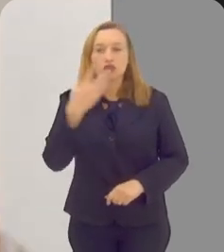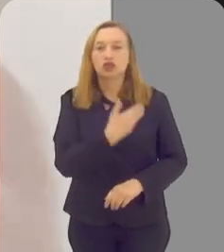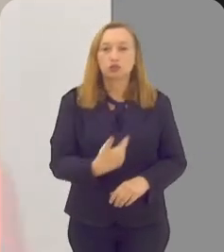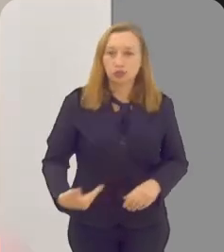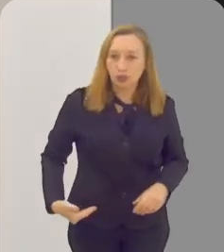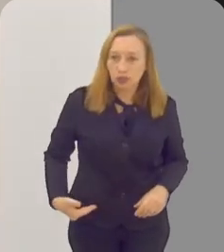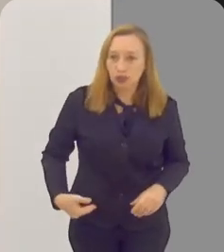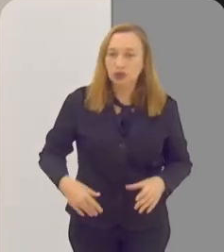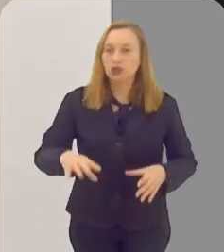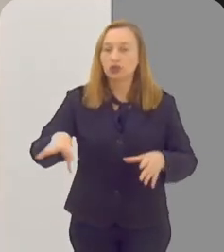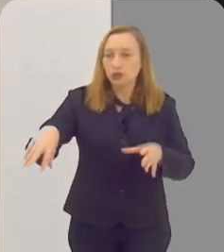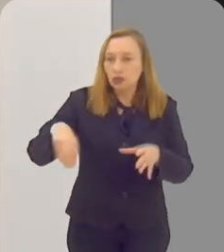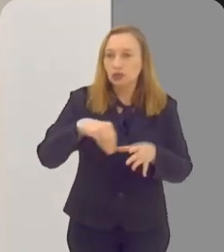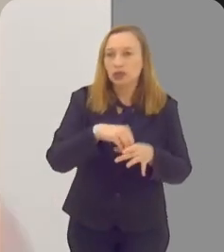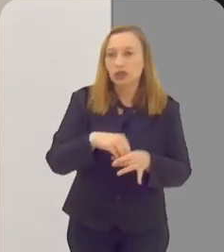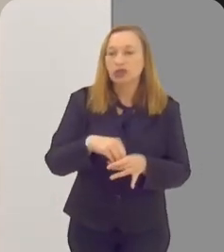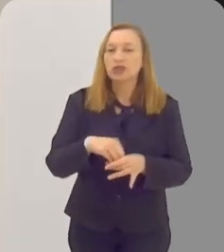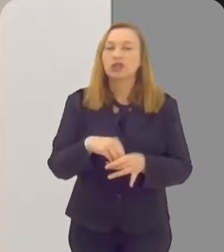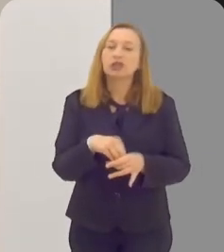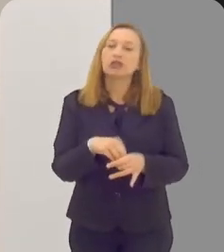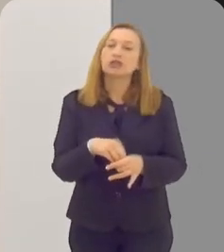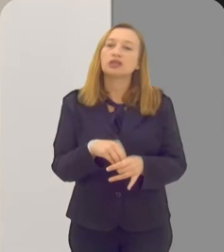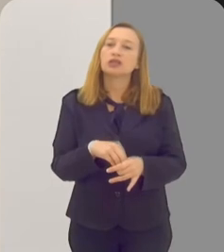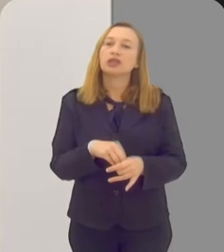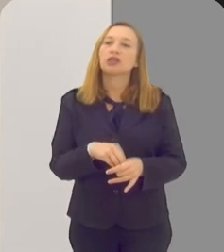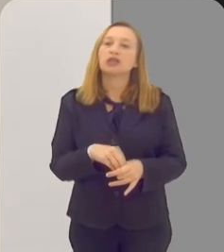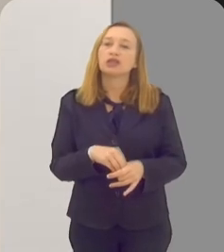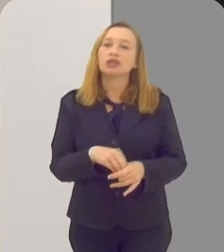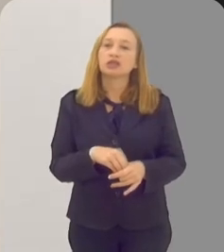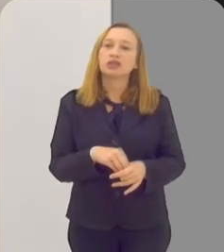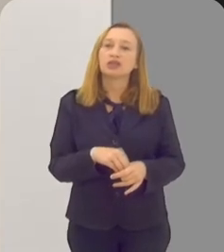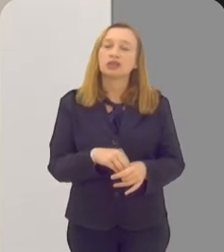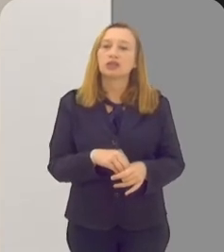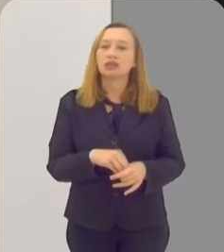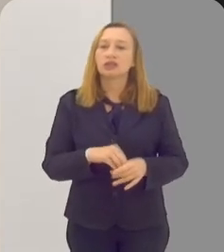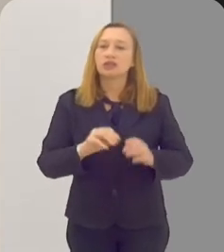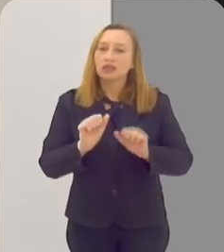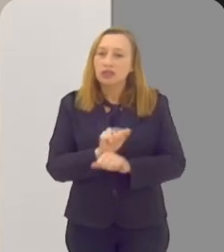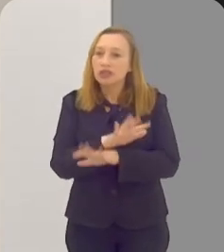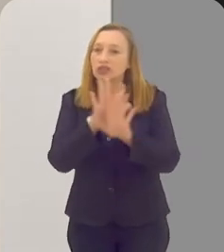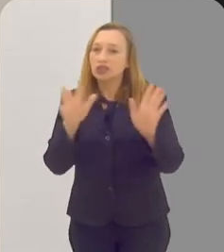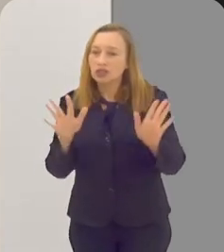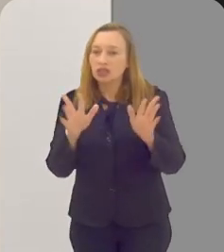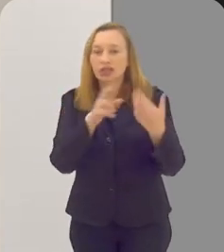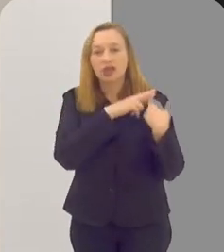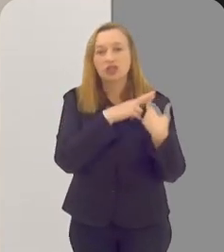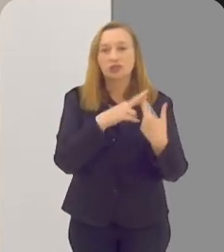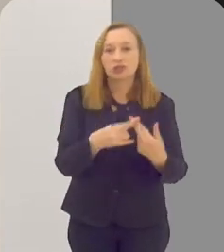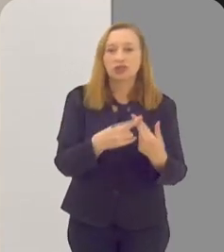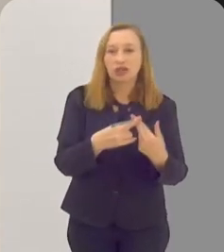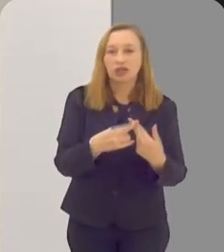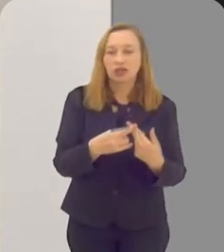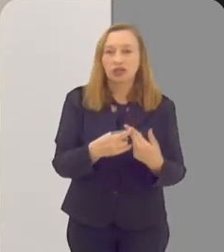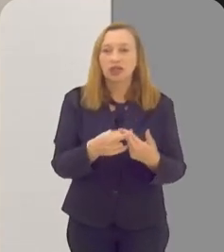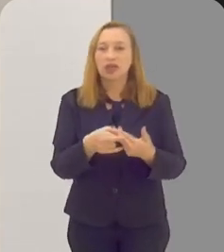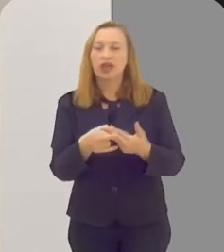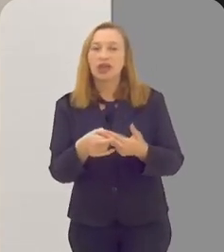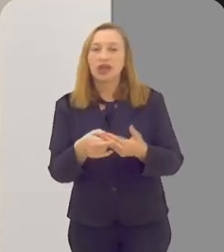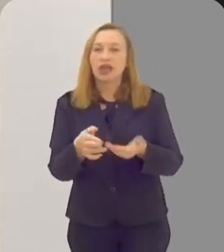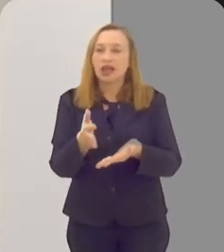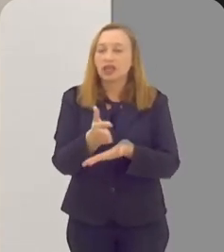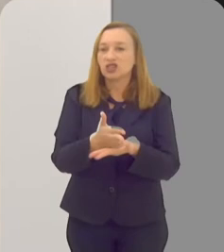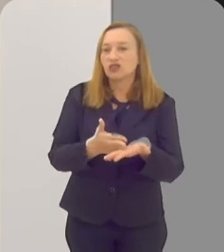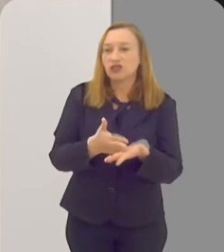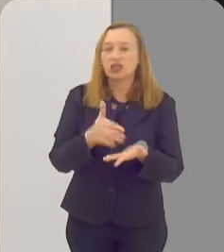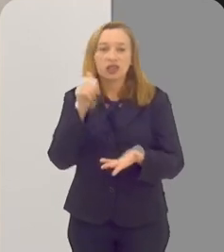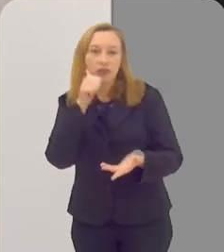e tem políticas públicas e políticas corporativas que estão sendo incorporadas que vão deixar mais claro que essa responsabilidade